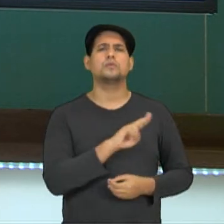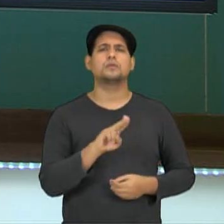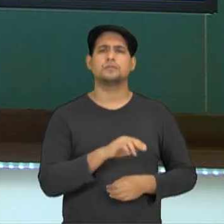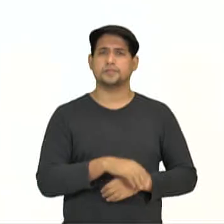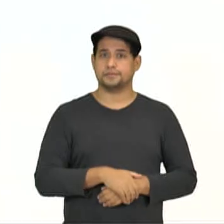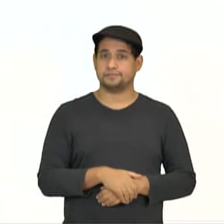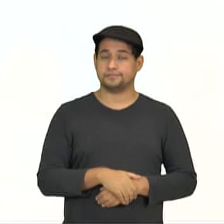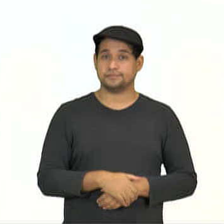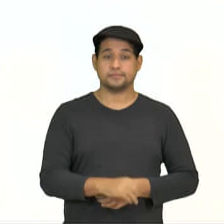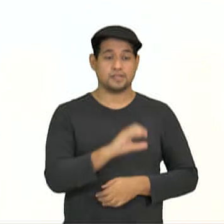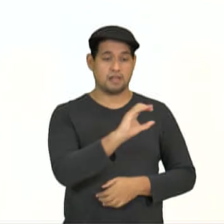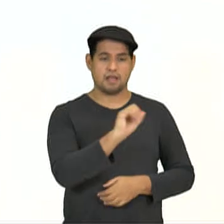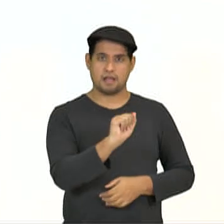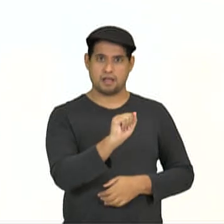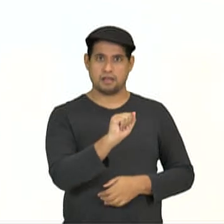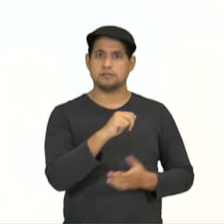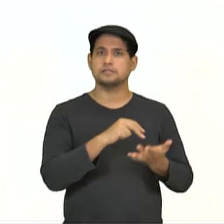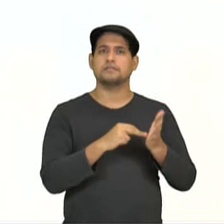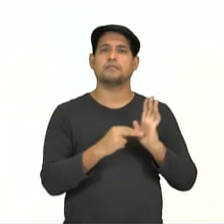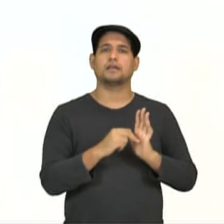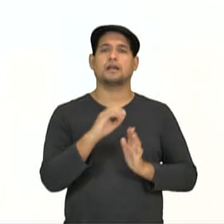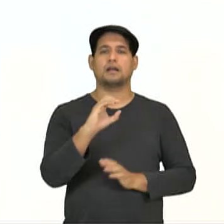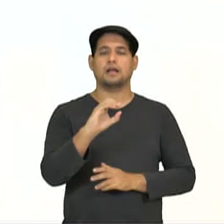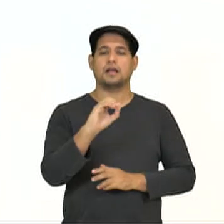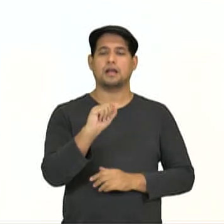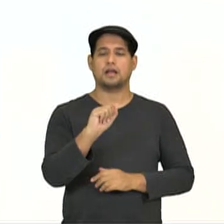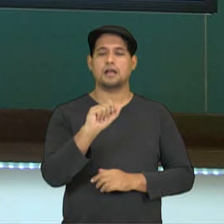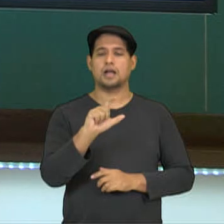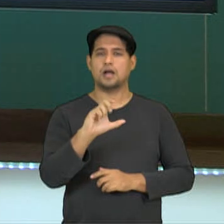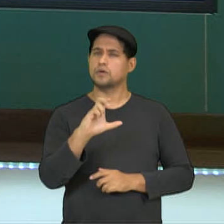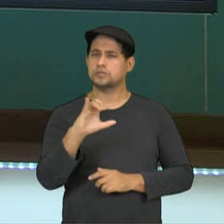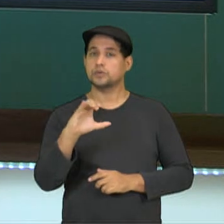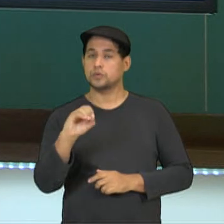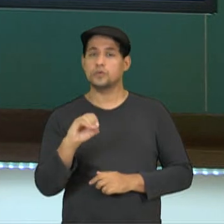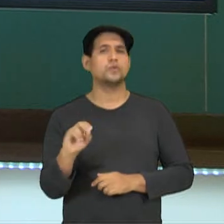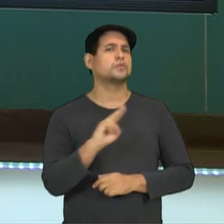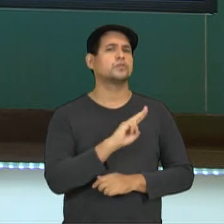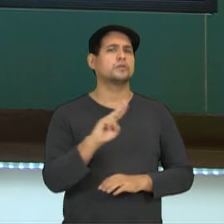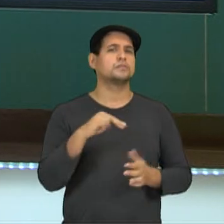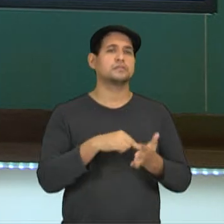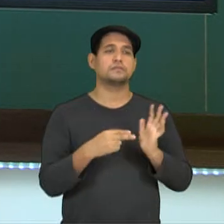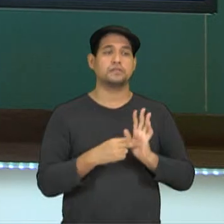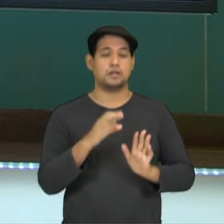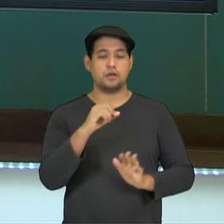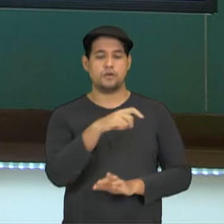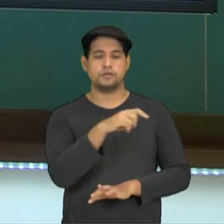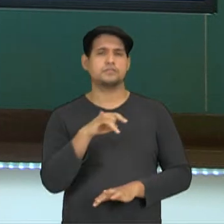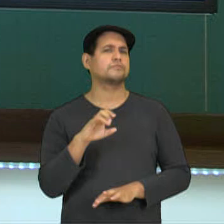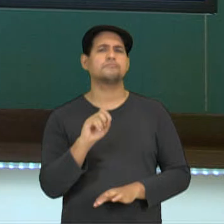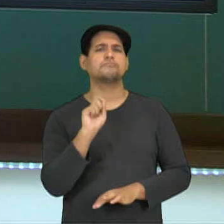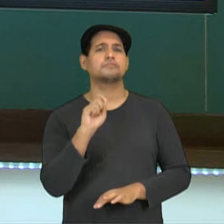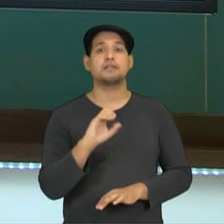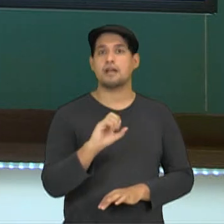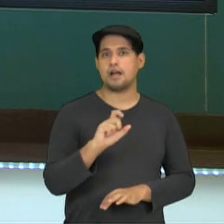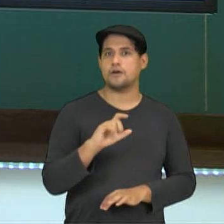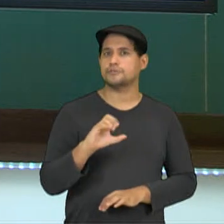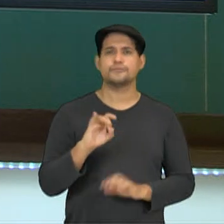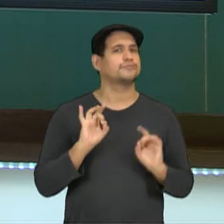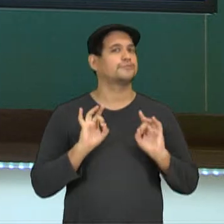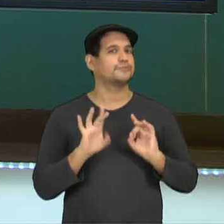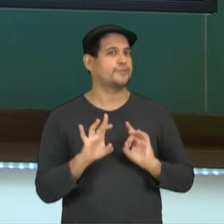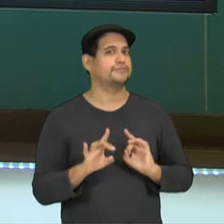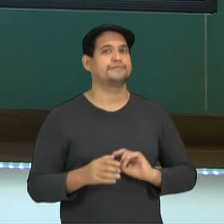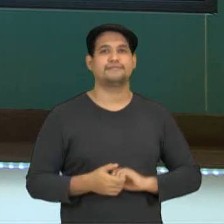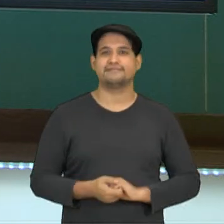nome? Ca é o cálcio. Então, o nome desse óxido é óxido de cálcio. Só